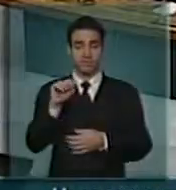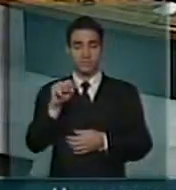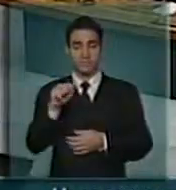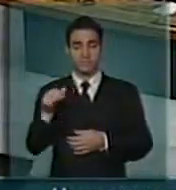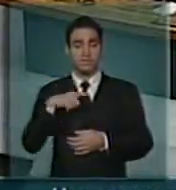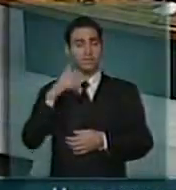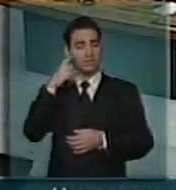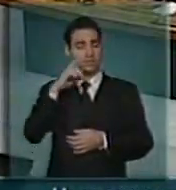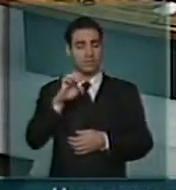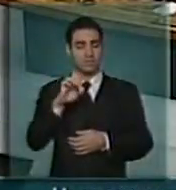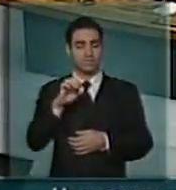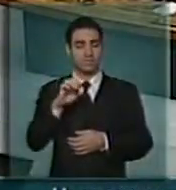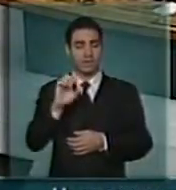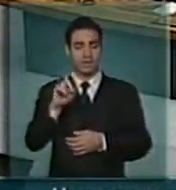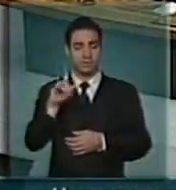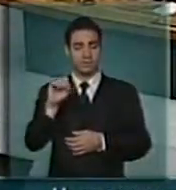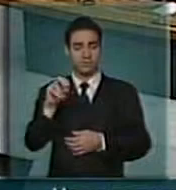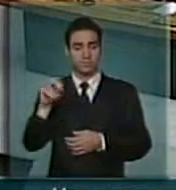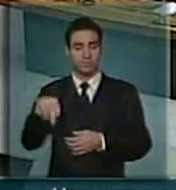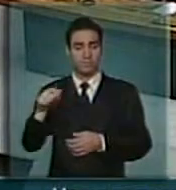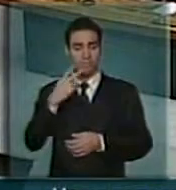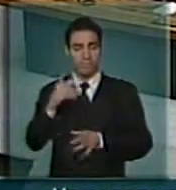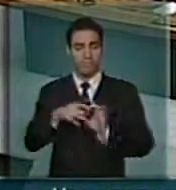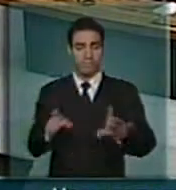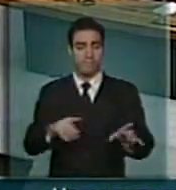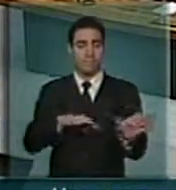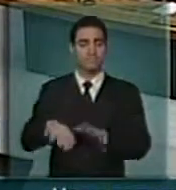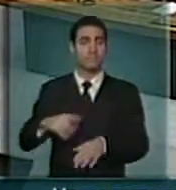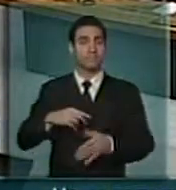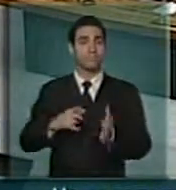Deputado Edson. Primeiro, eu gostaria de parabenizá-lo,